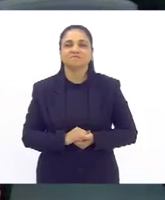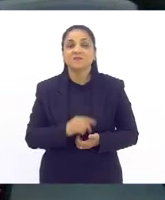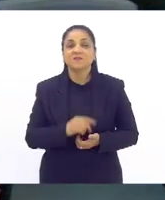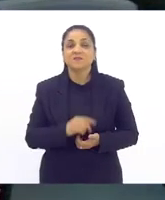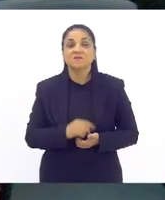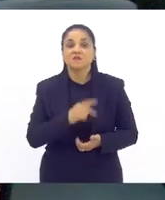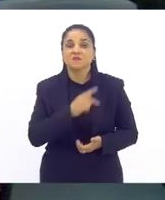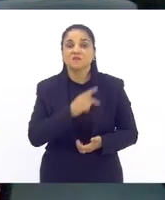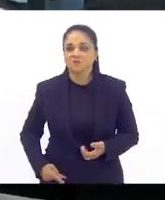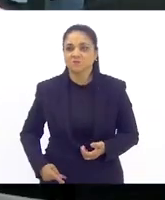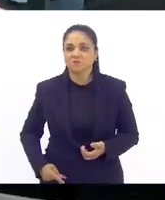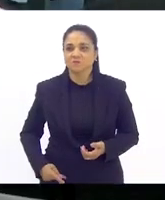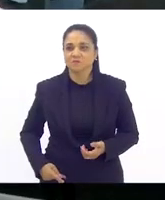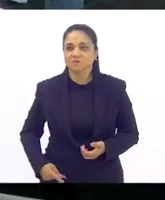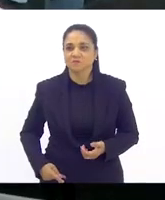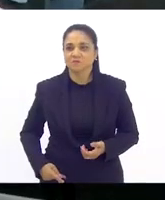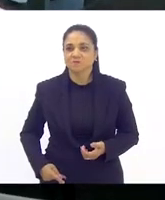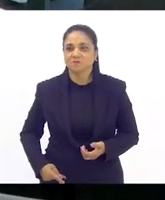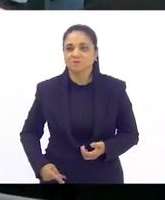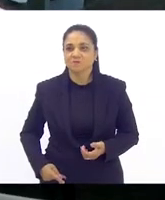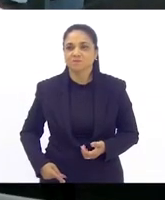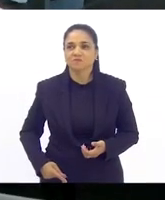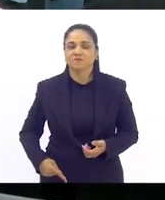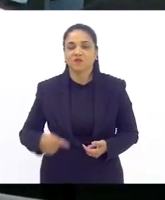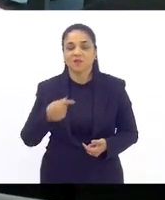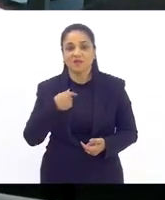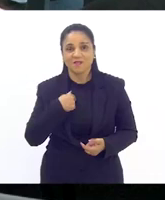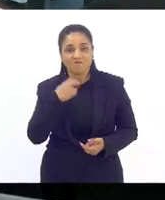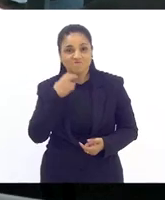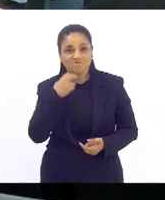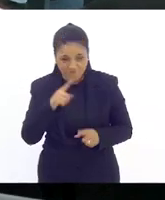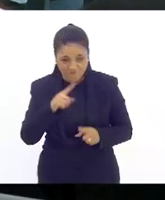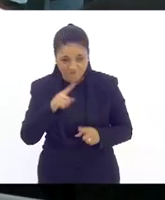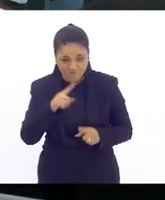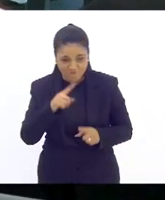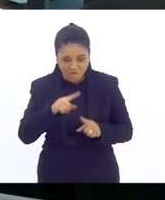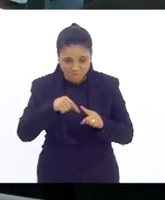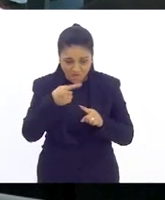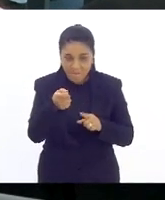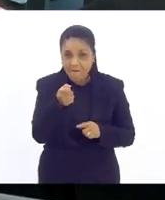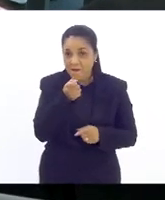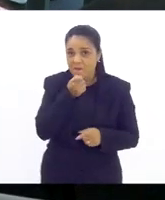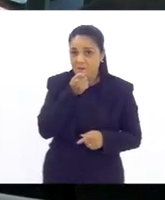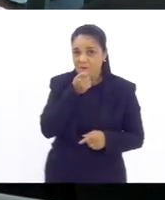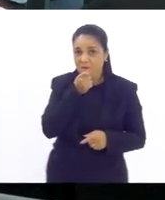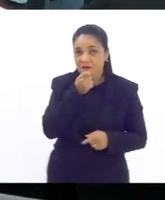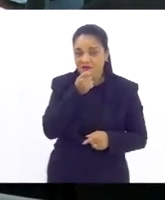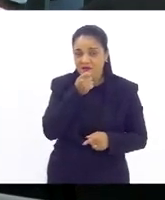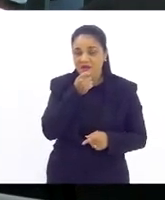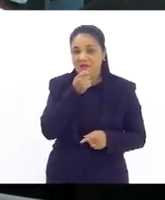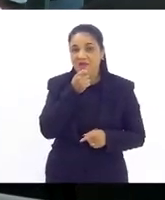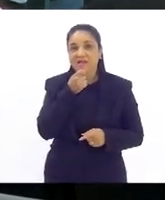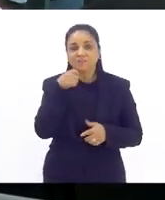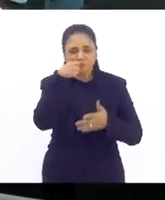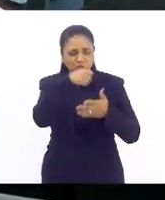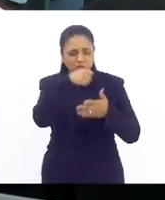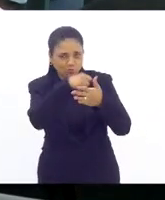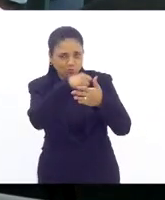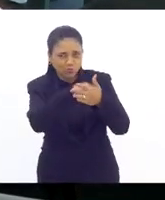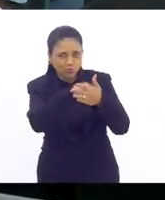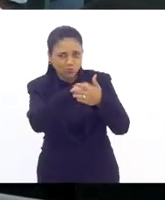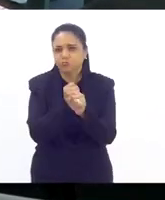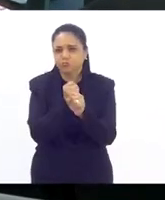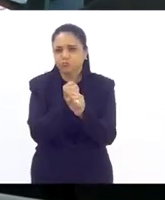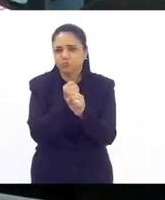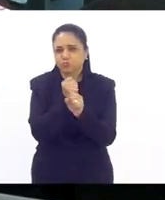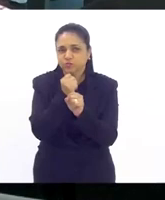Presidente se puder Deputado até um constrangimento falar depois do Senhor que anos de lutas Então é